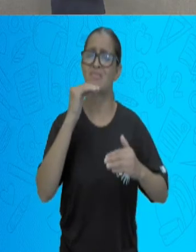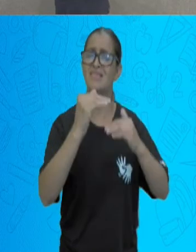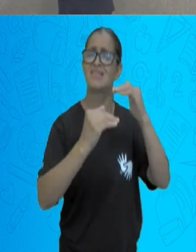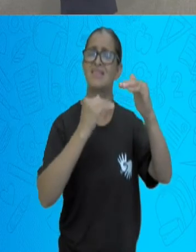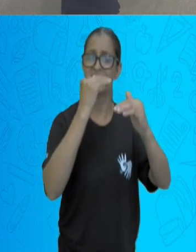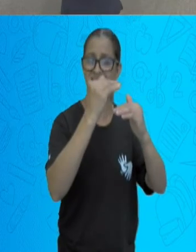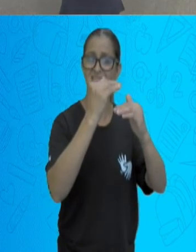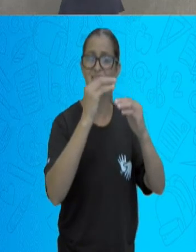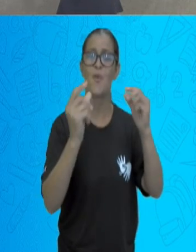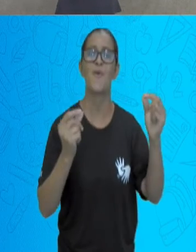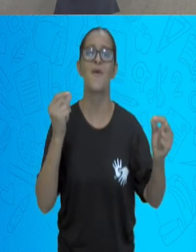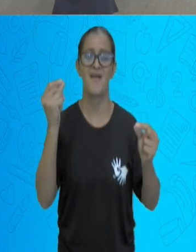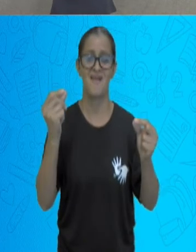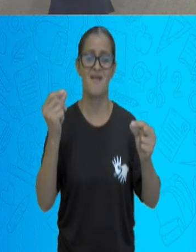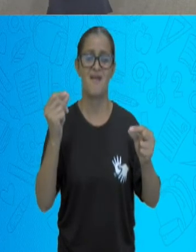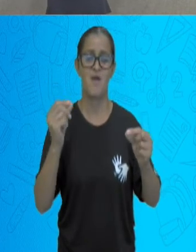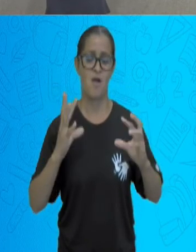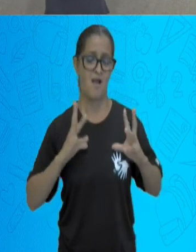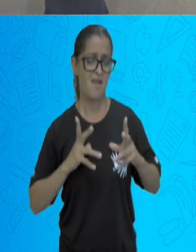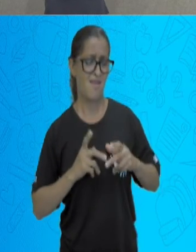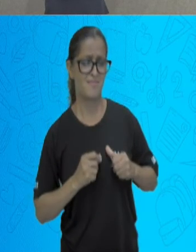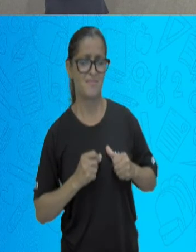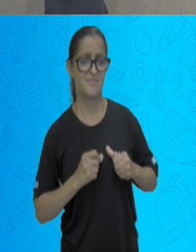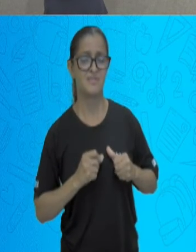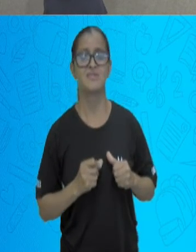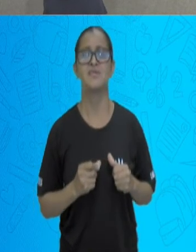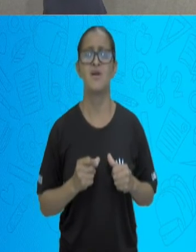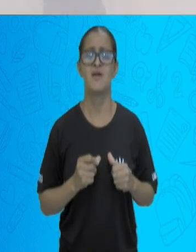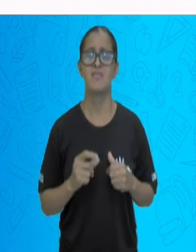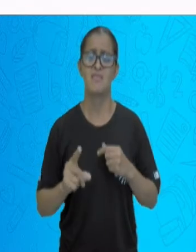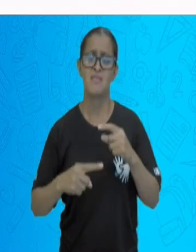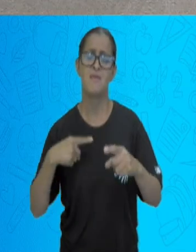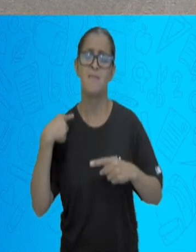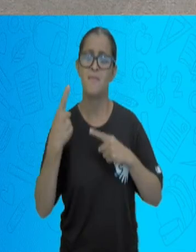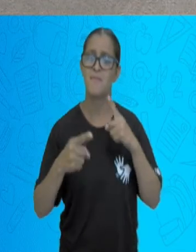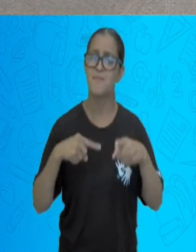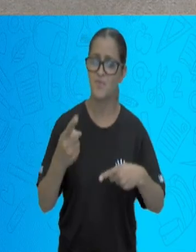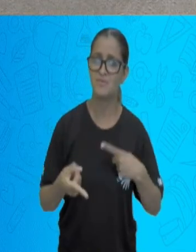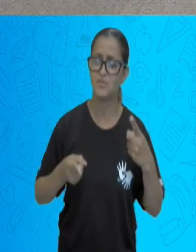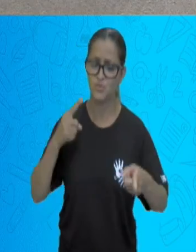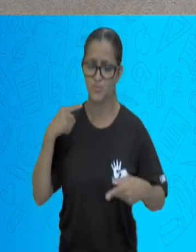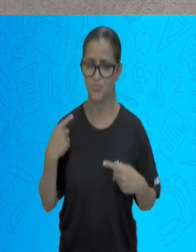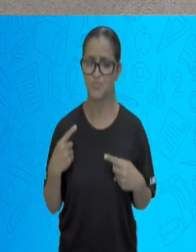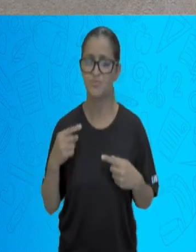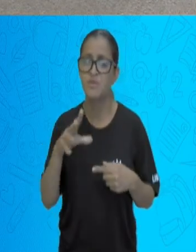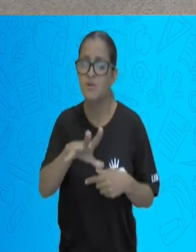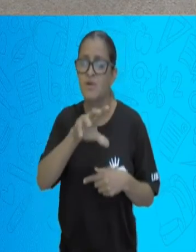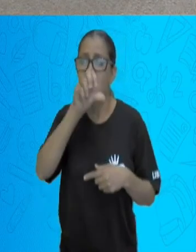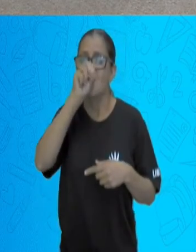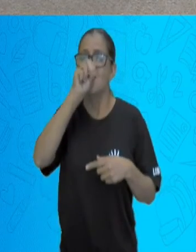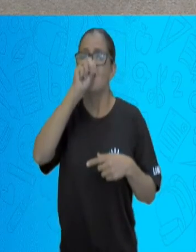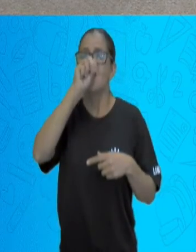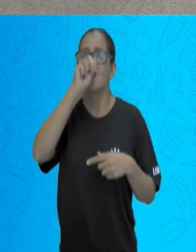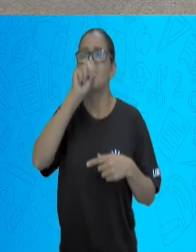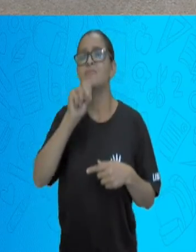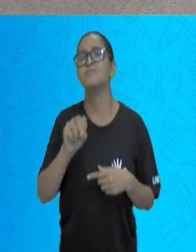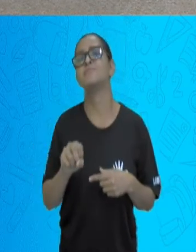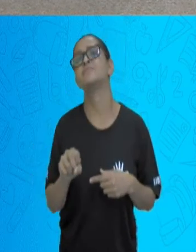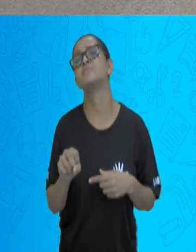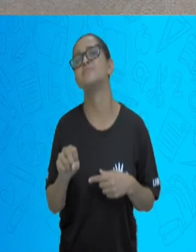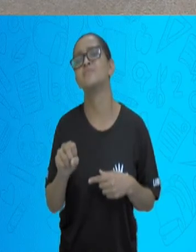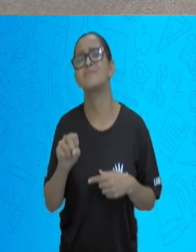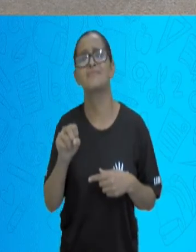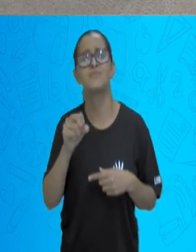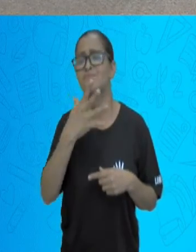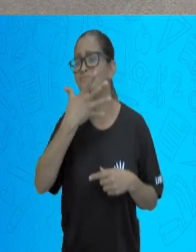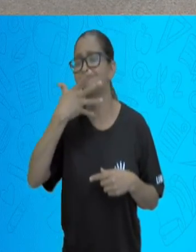e devolver o ar de uma maneira pura para o meu organismo, para que ele aproveite. Então, este é